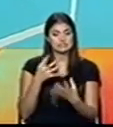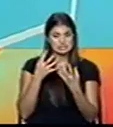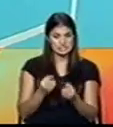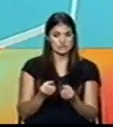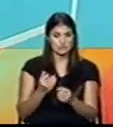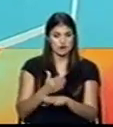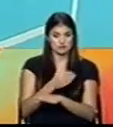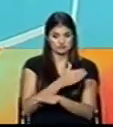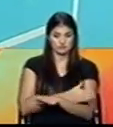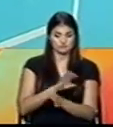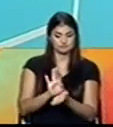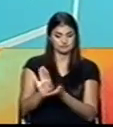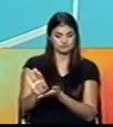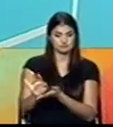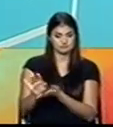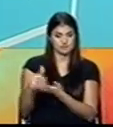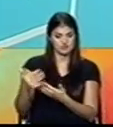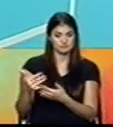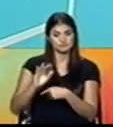já reservámos, já misturámos antes.